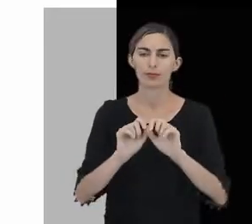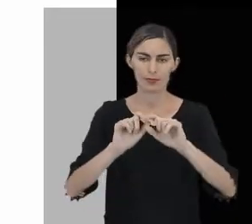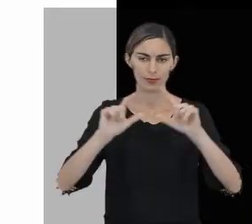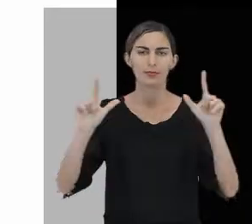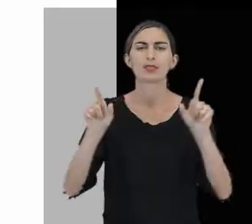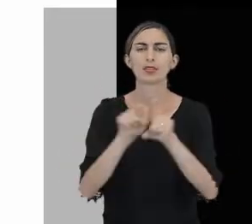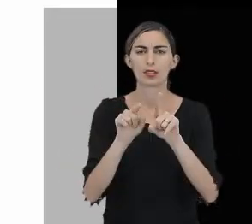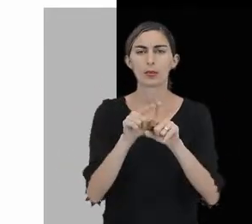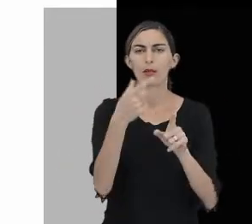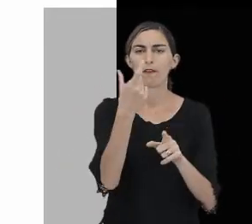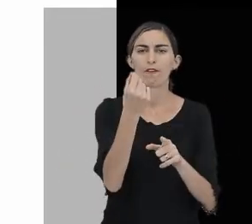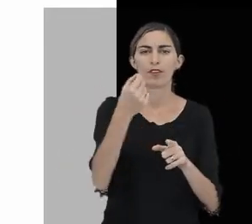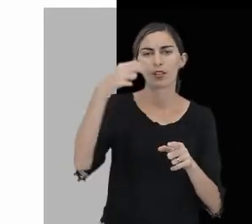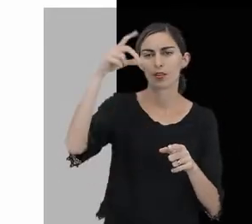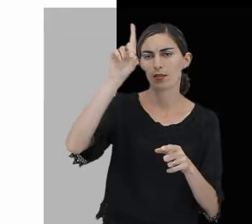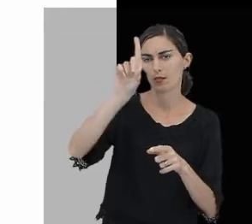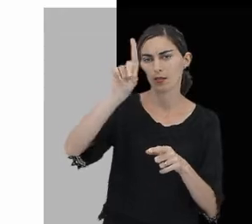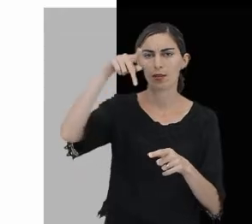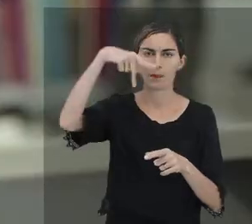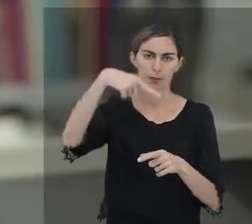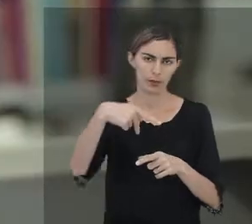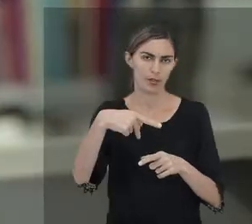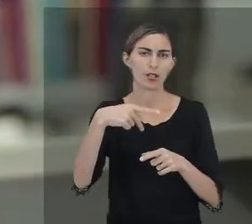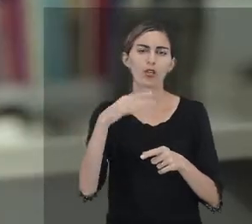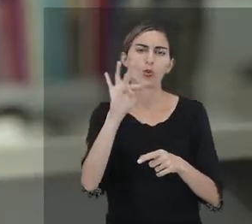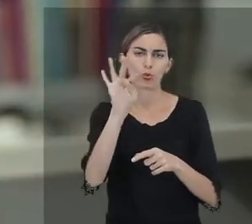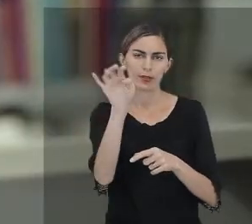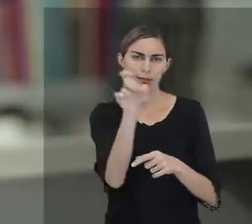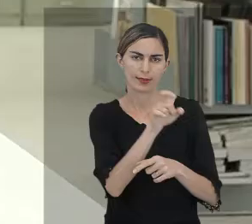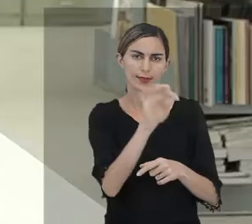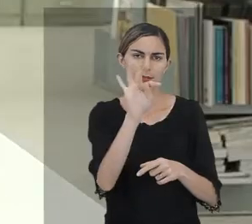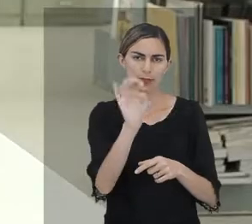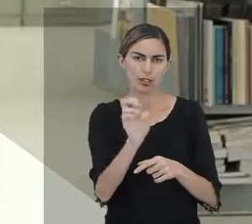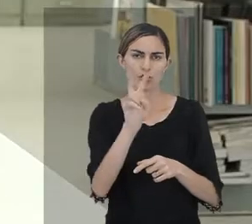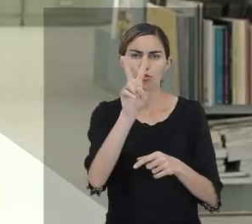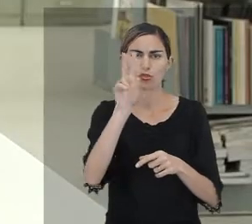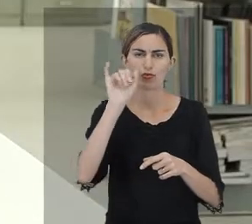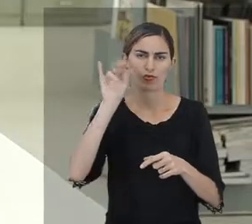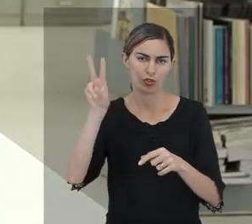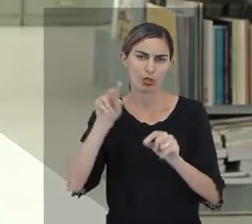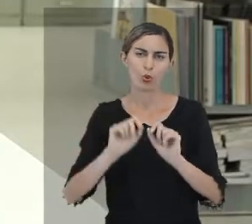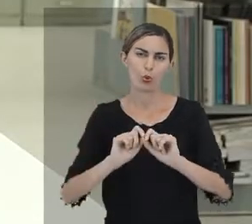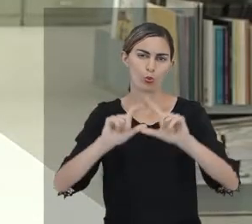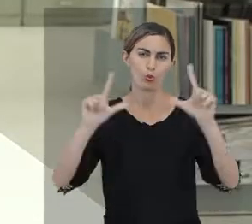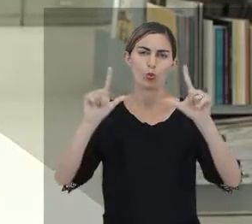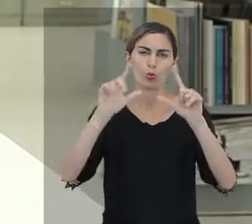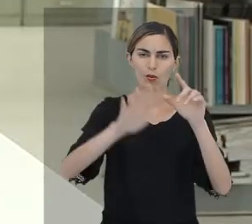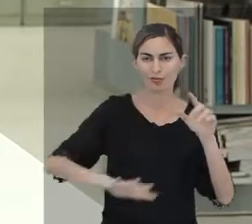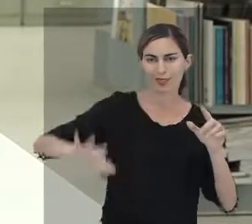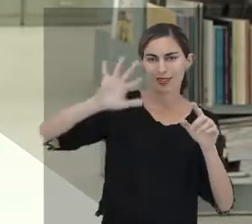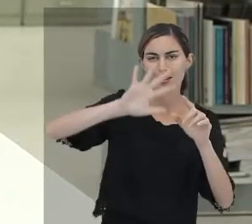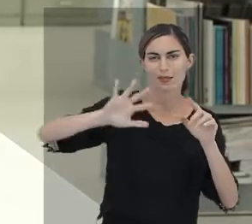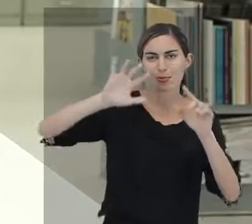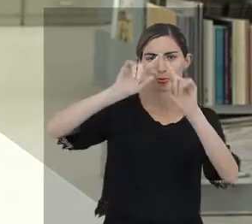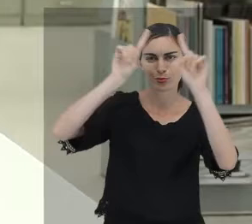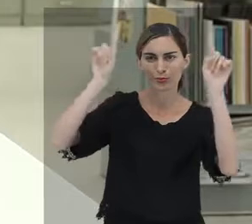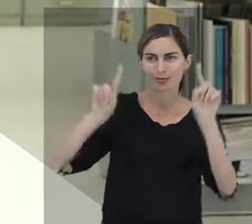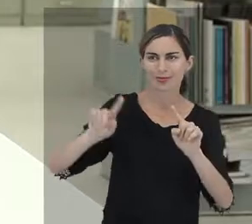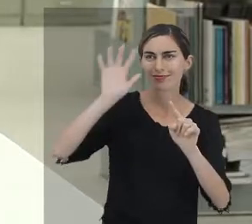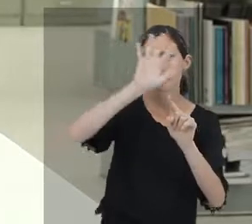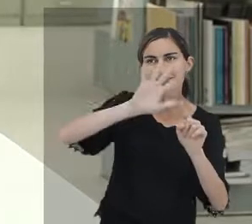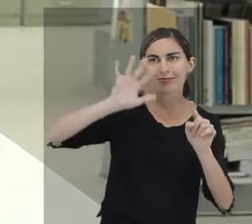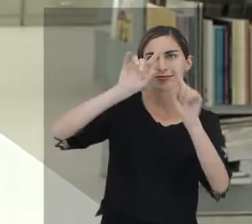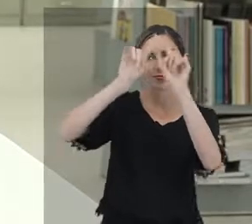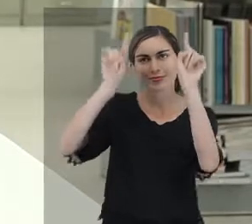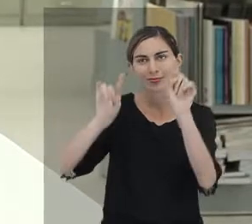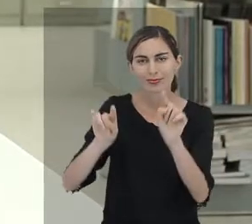também vai ser 20dp, certo? Então o Text View vai ser um campo que o programador vai digitar, certo? Vai aparecer uma mensagem